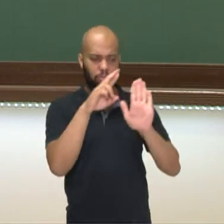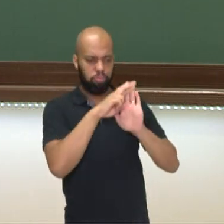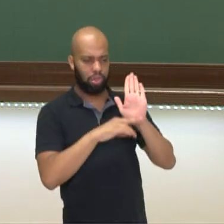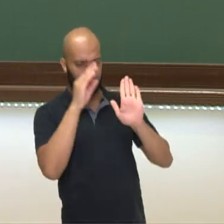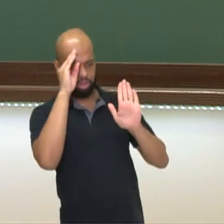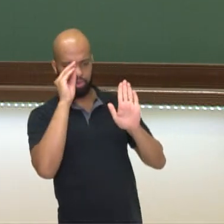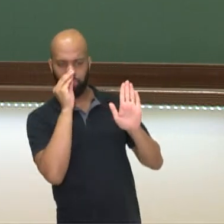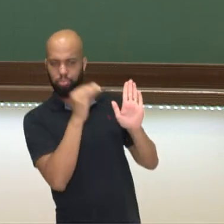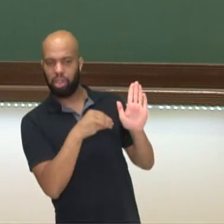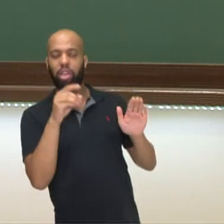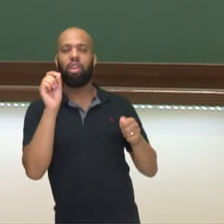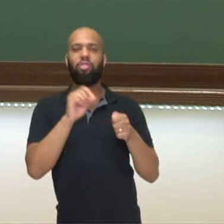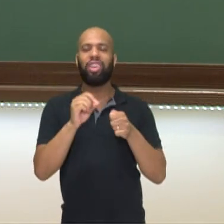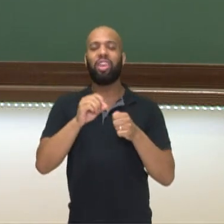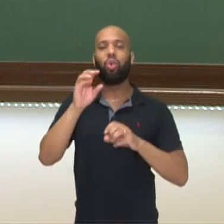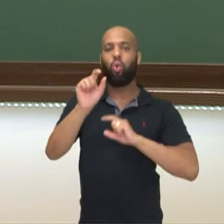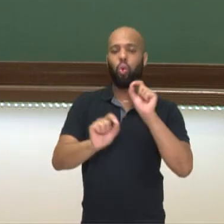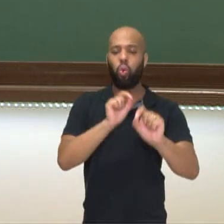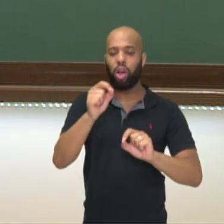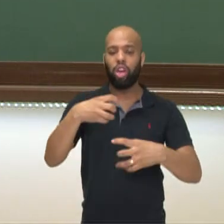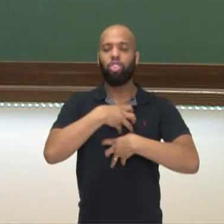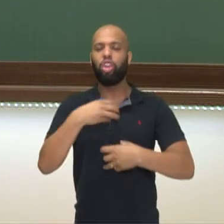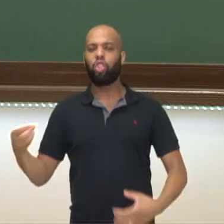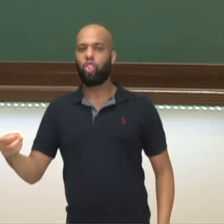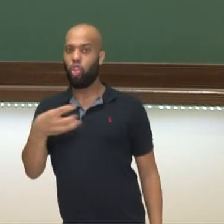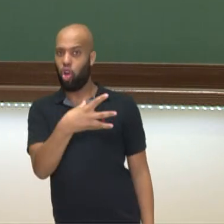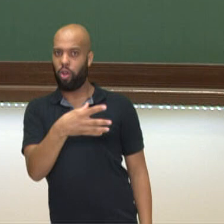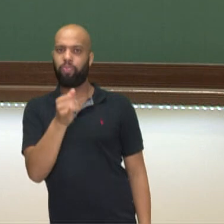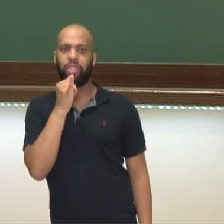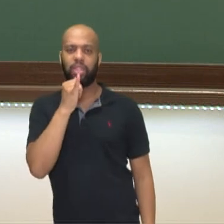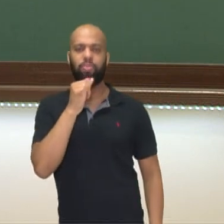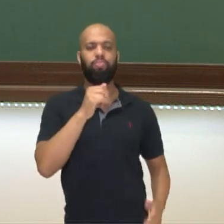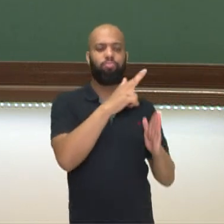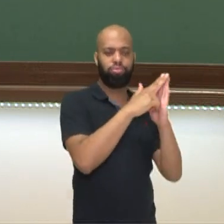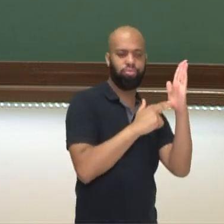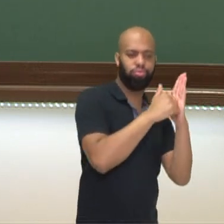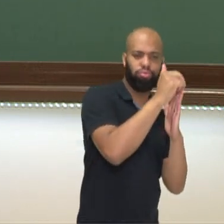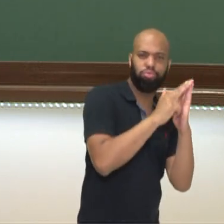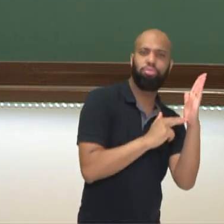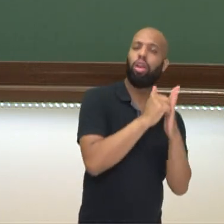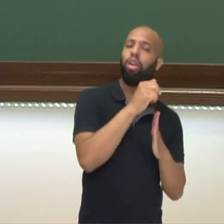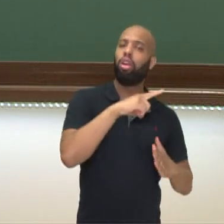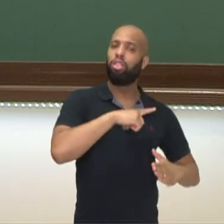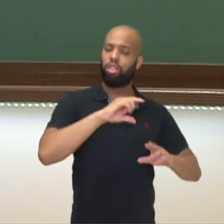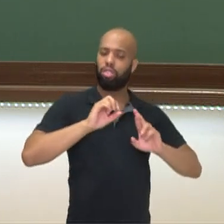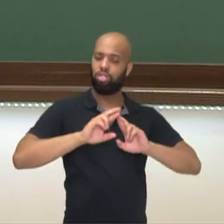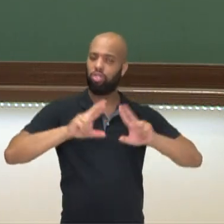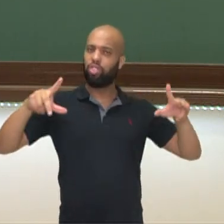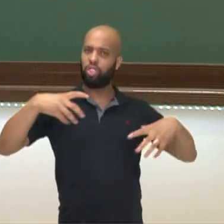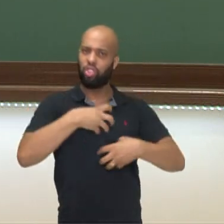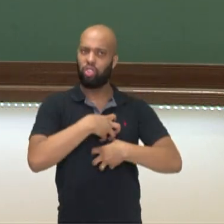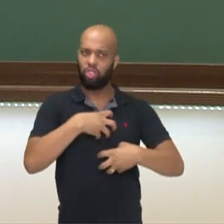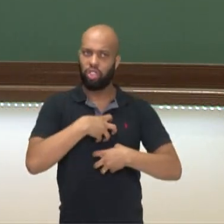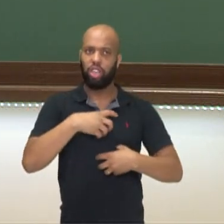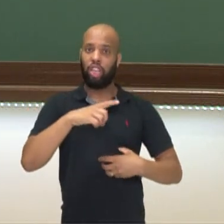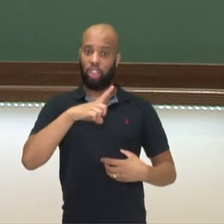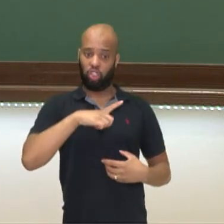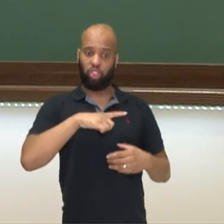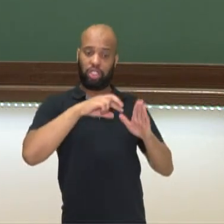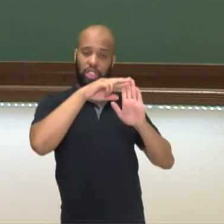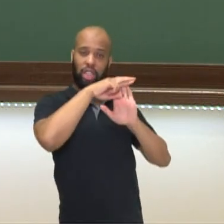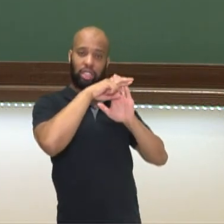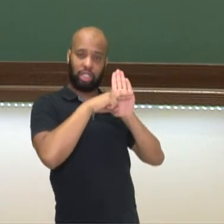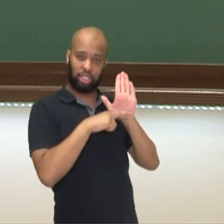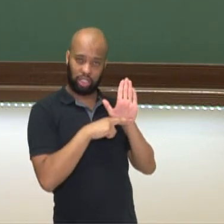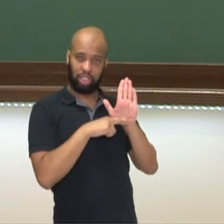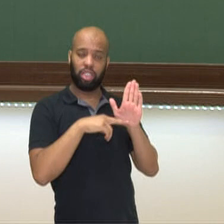fazer de um modo novo. Como assim quebrar? Vamos dar um exemplo na pintura. Na pintura, naquele momento, seguiam umas